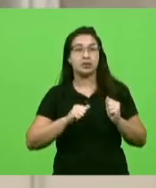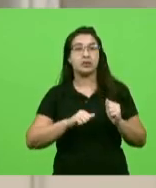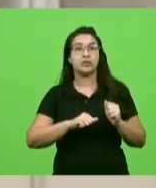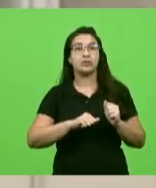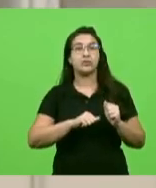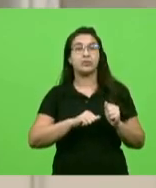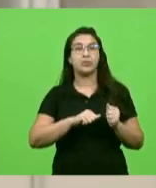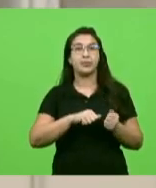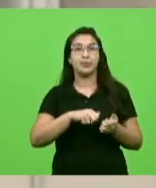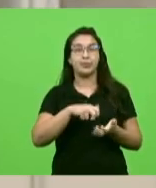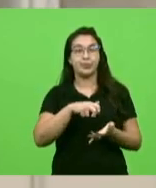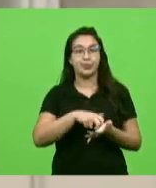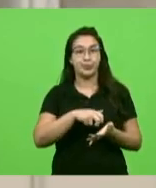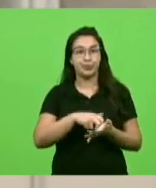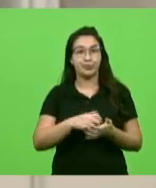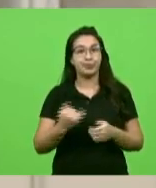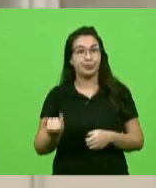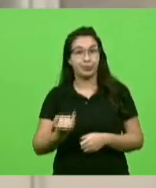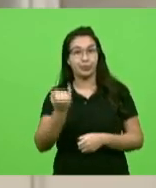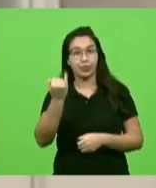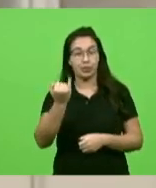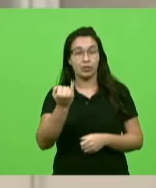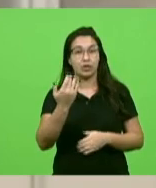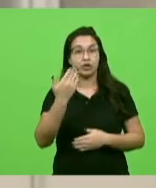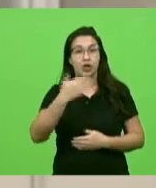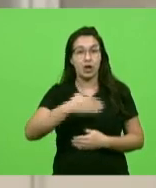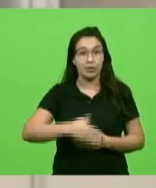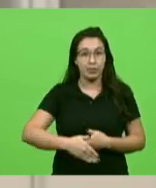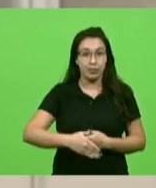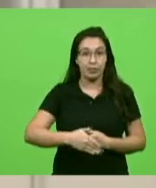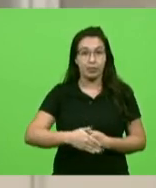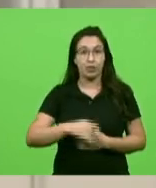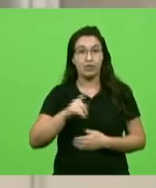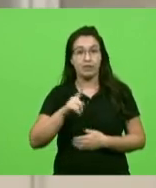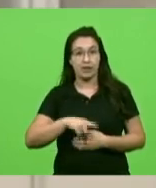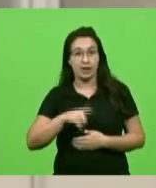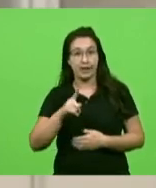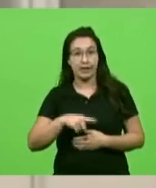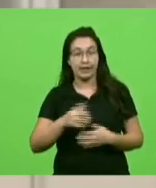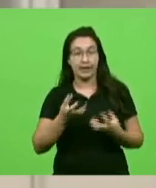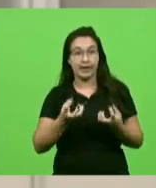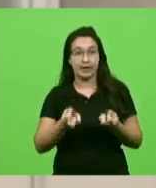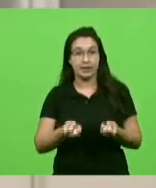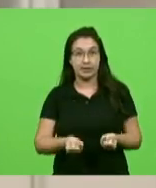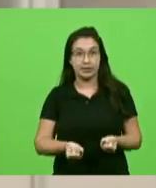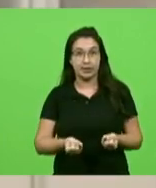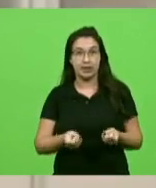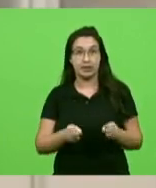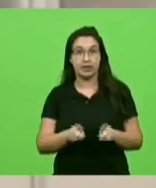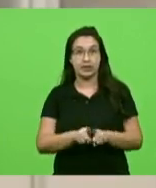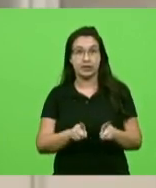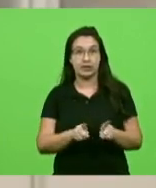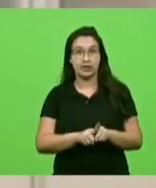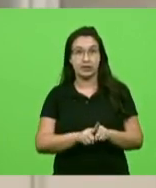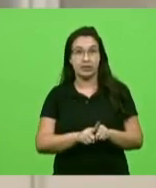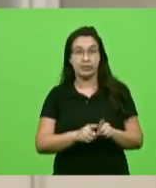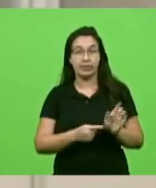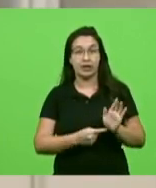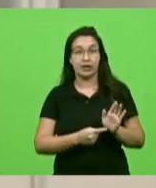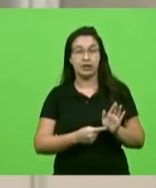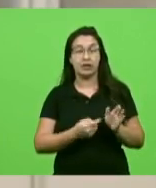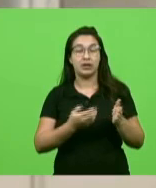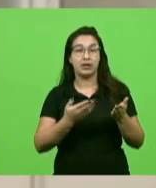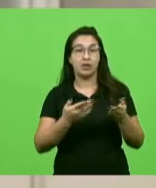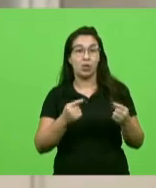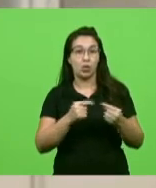relevante sobretudo porque a prova indiciária é admitida inclusive para a condenação no